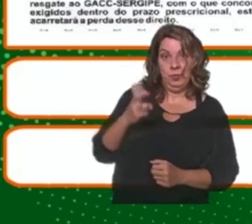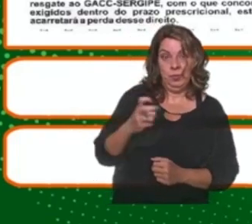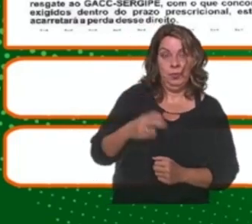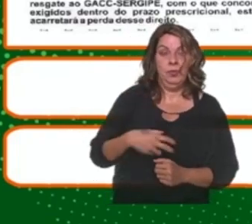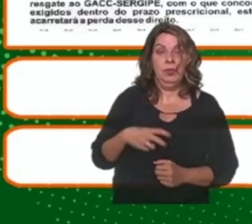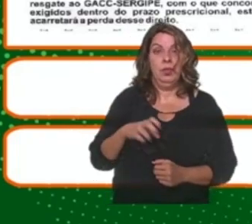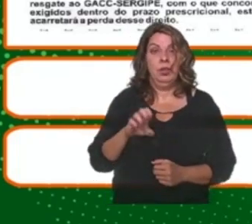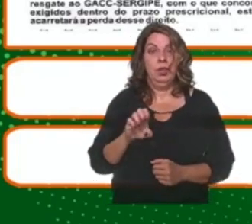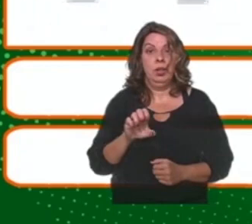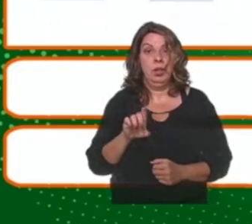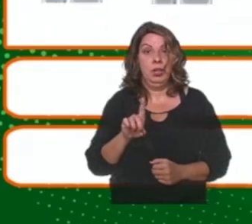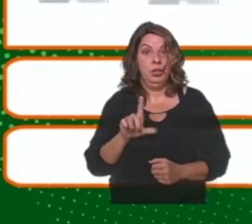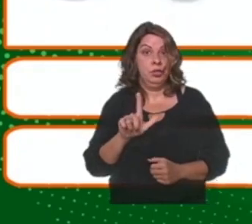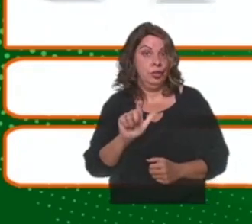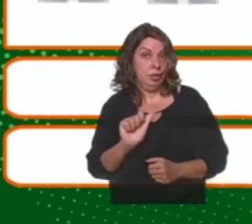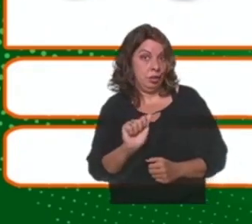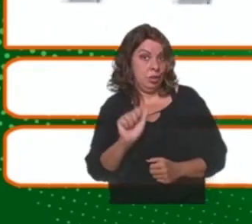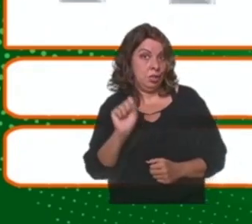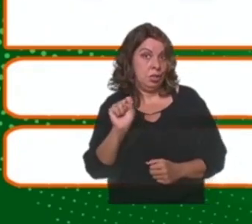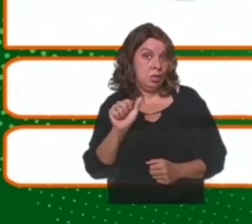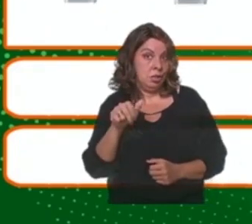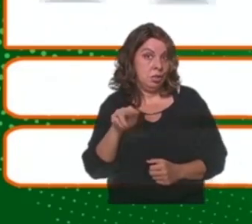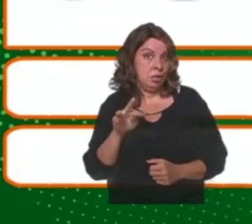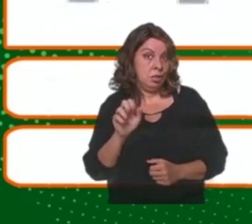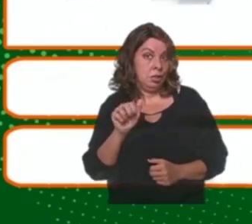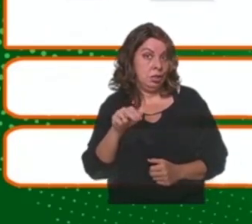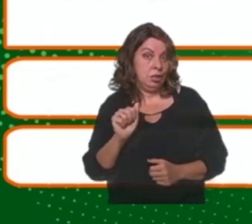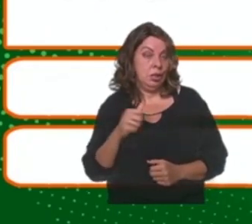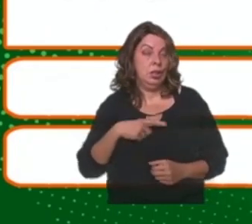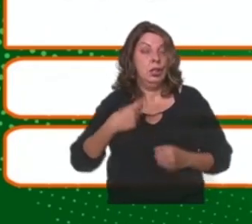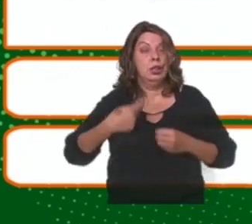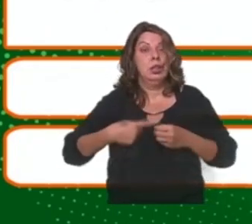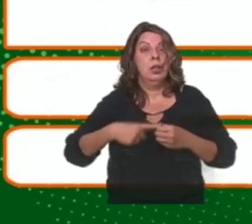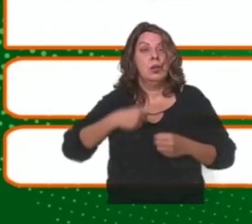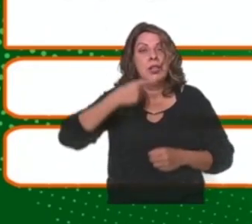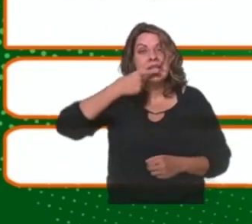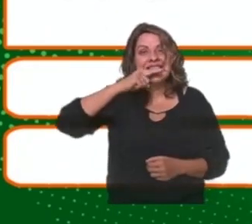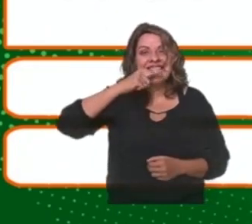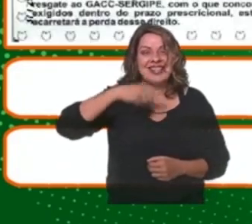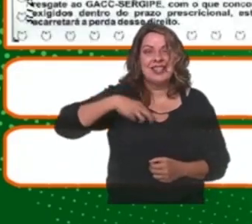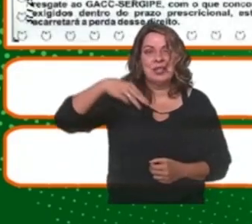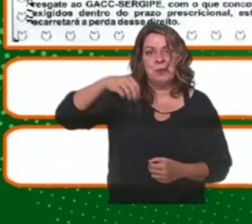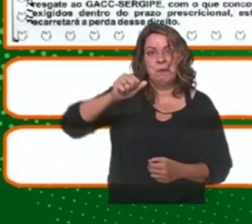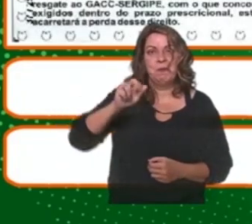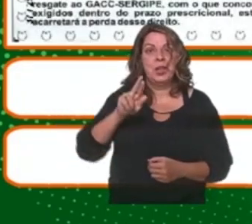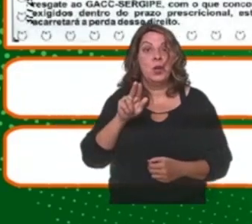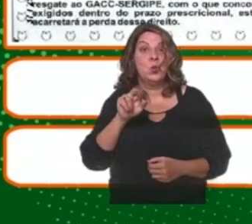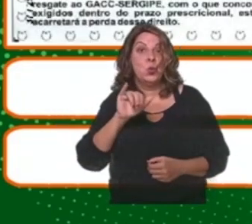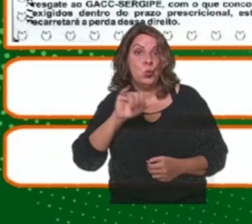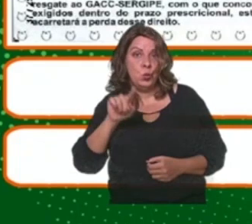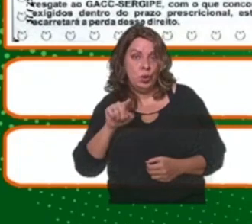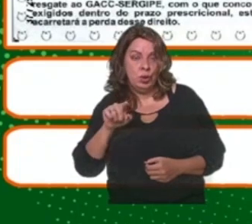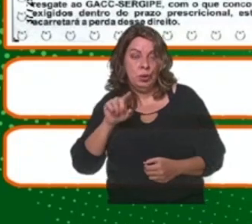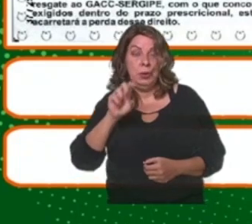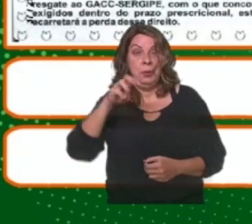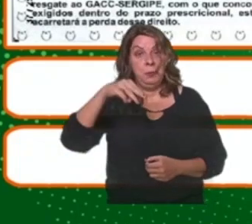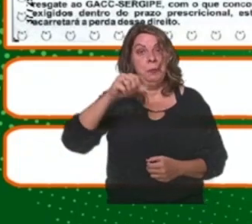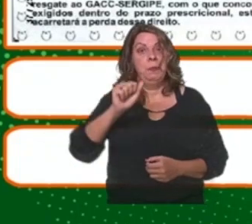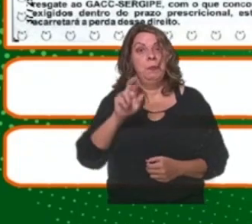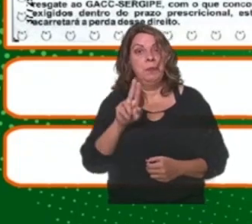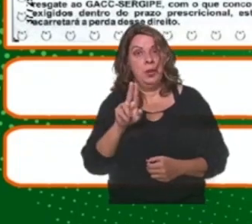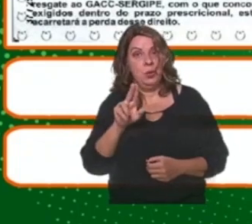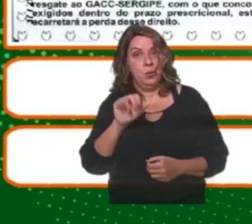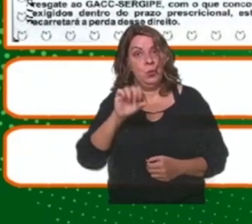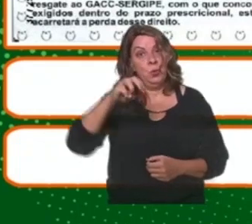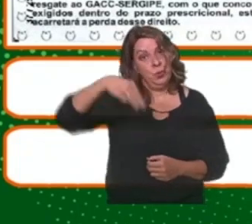593105, Edila Santana, é aí de Maruim. Muito bem, adquiriu com Amanda no G Barbosa. Regional